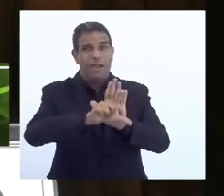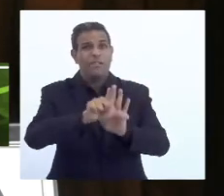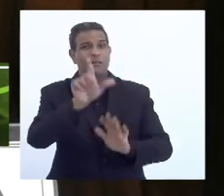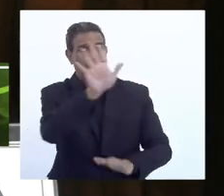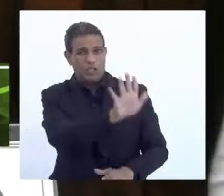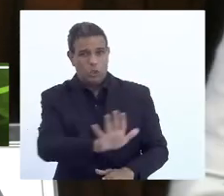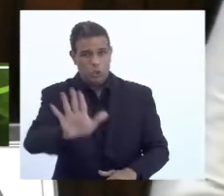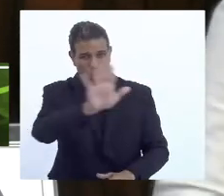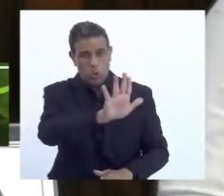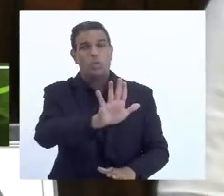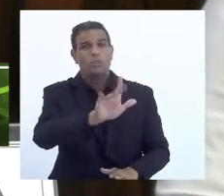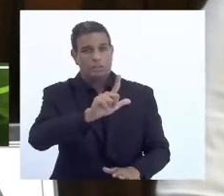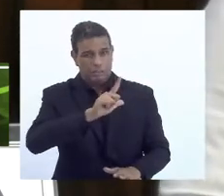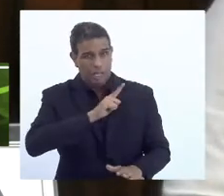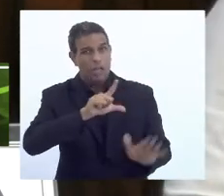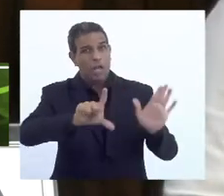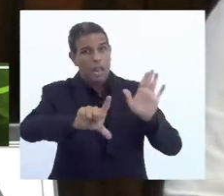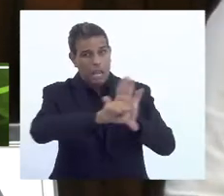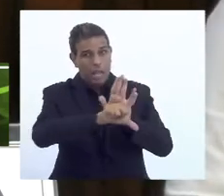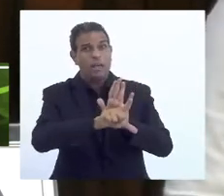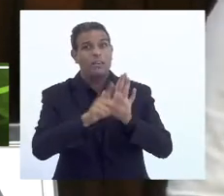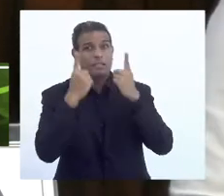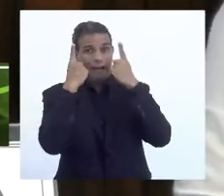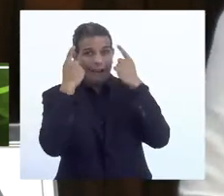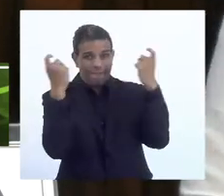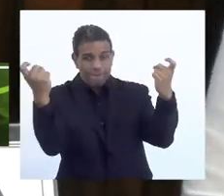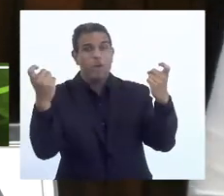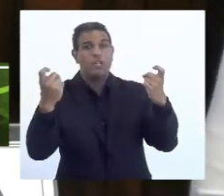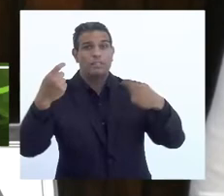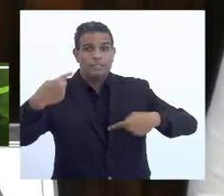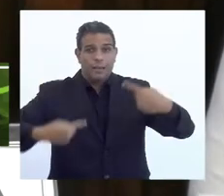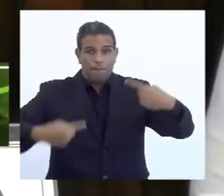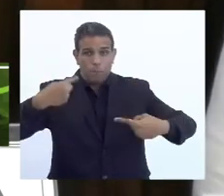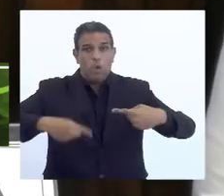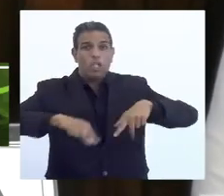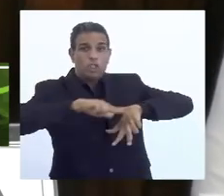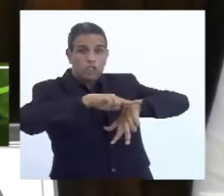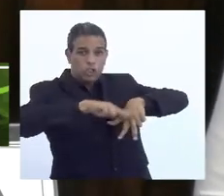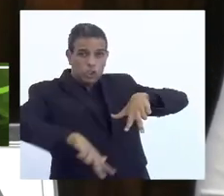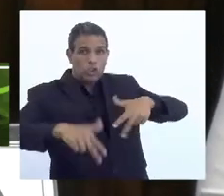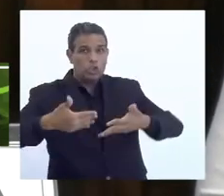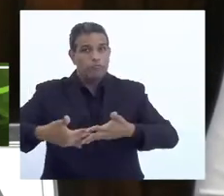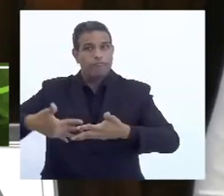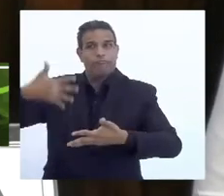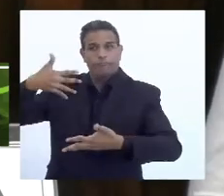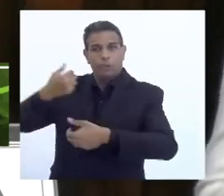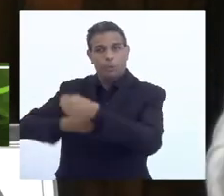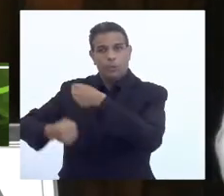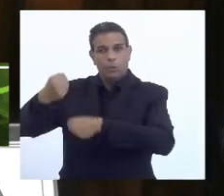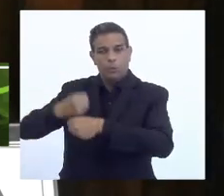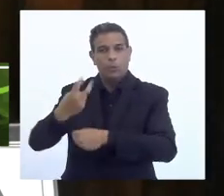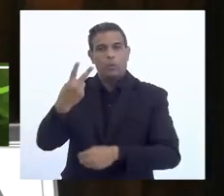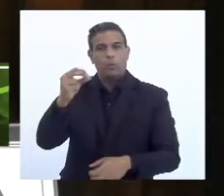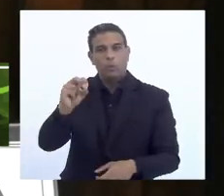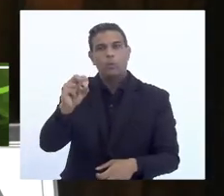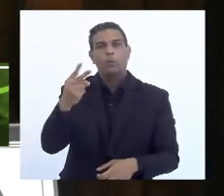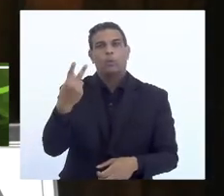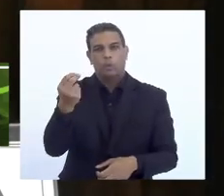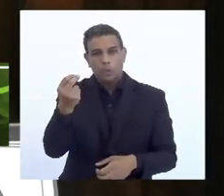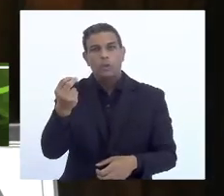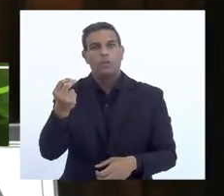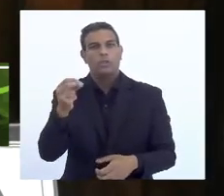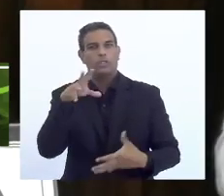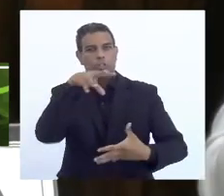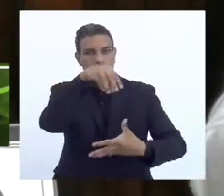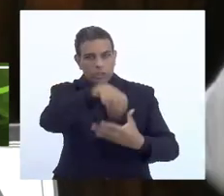gente fale sobre isso, existe lei sobre violência política de gênero. O que eu vivi em 2020, com uma candidatura laranja de um